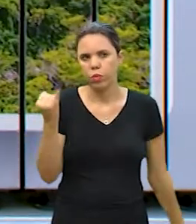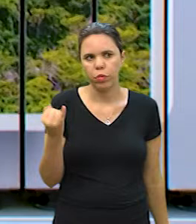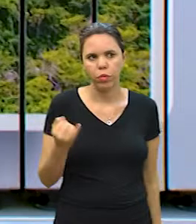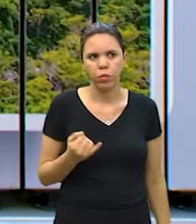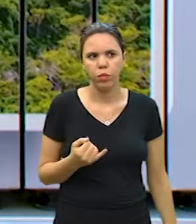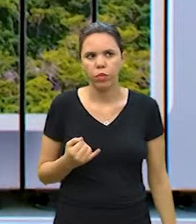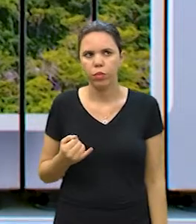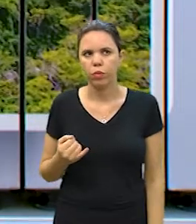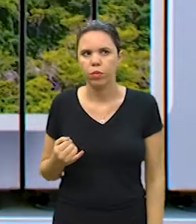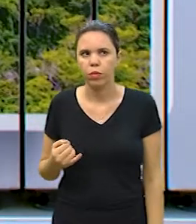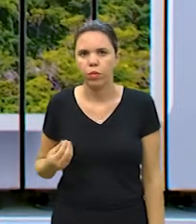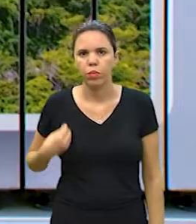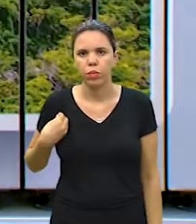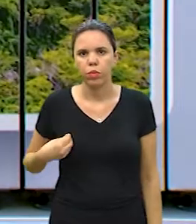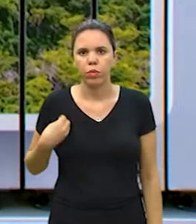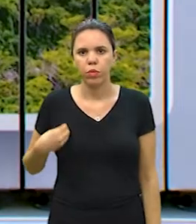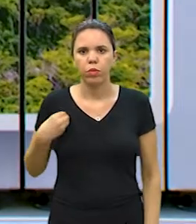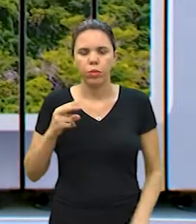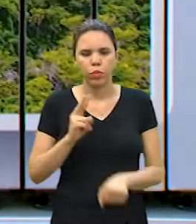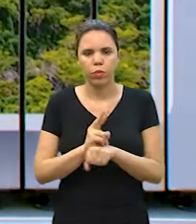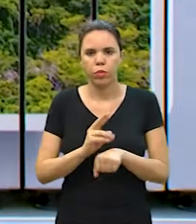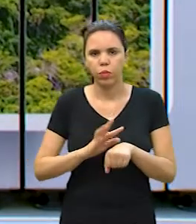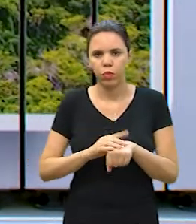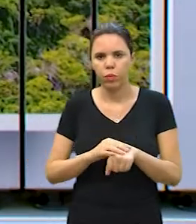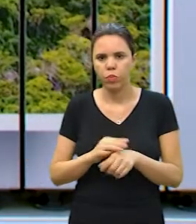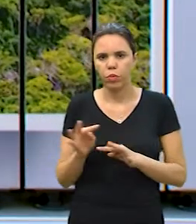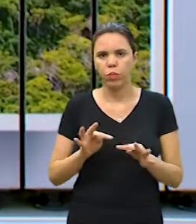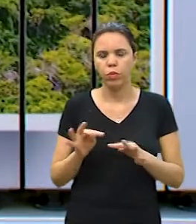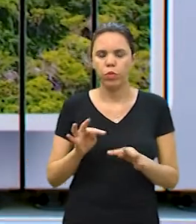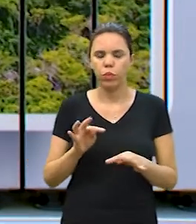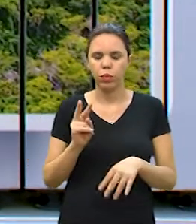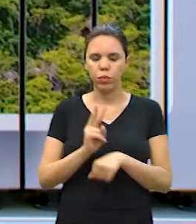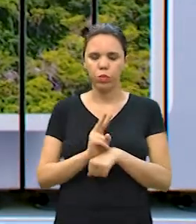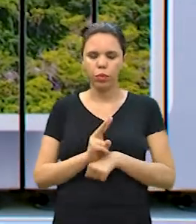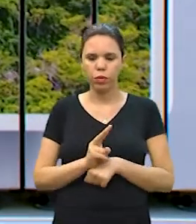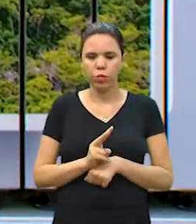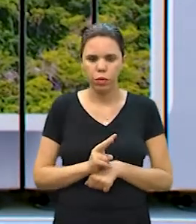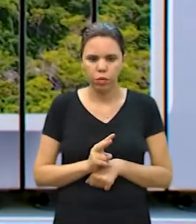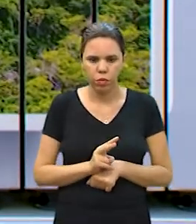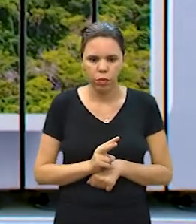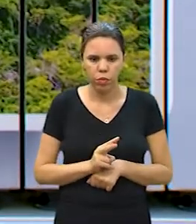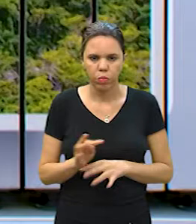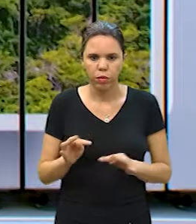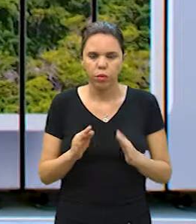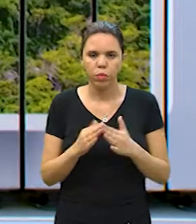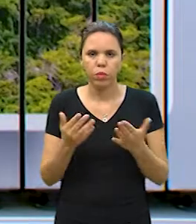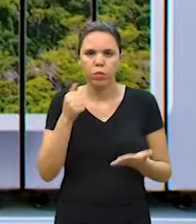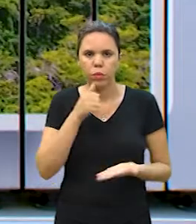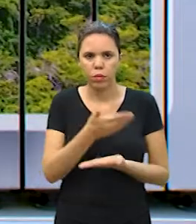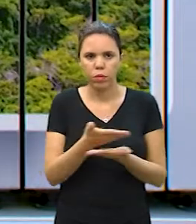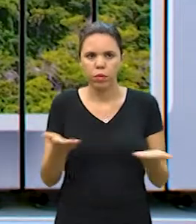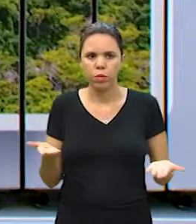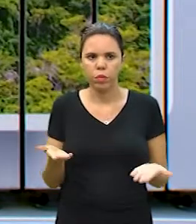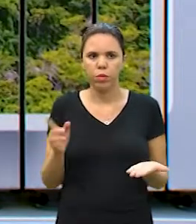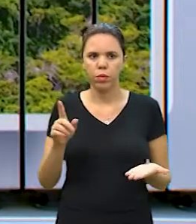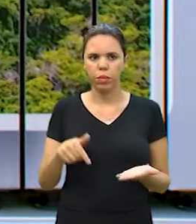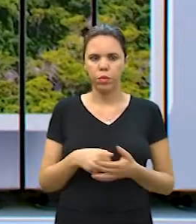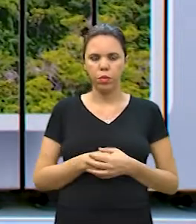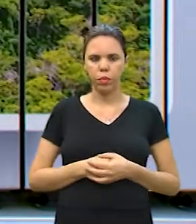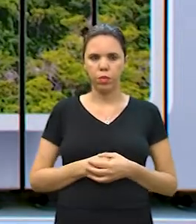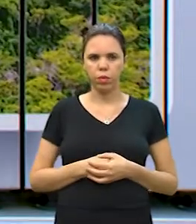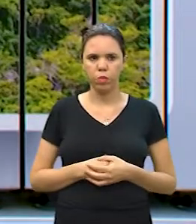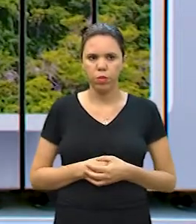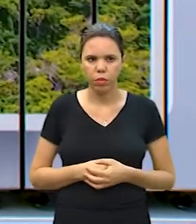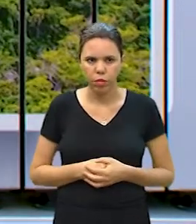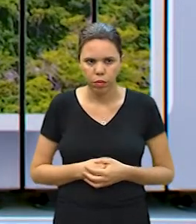e essencial na nossa vida, o cuidado com os doentes, o cuidado das questões domésticas, e como as mulheres são as